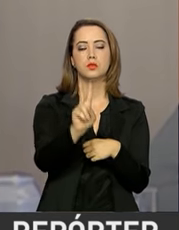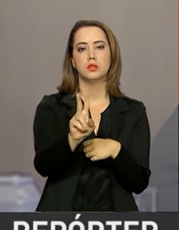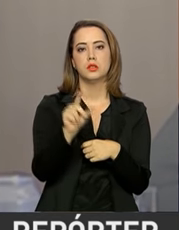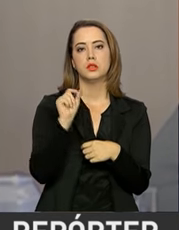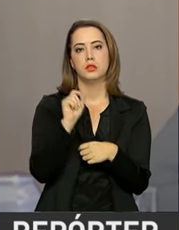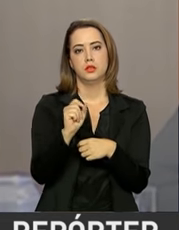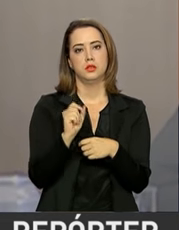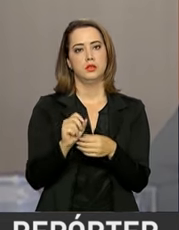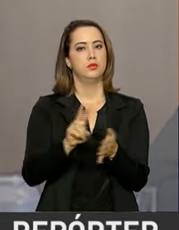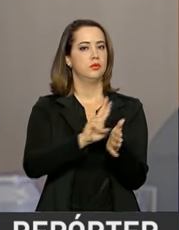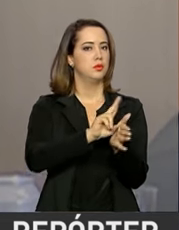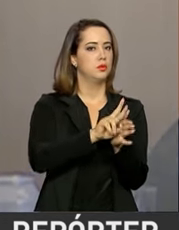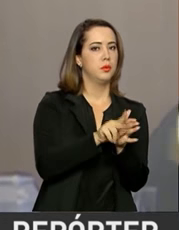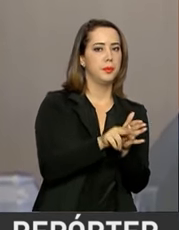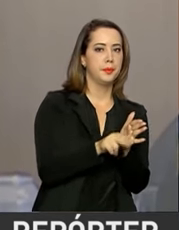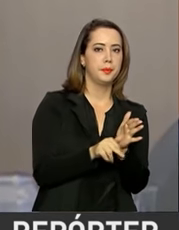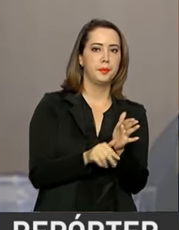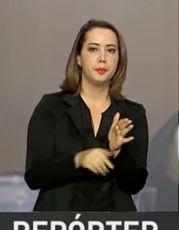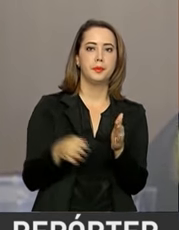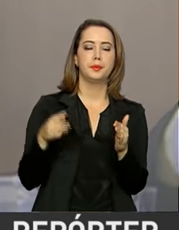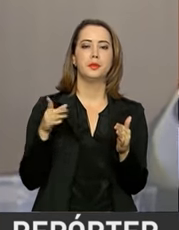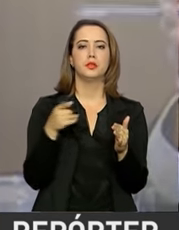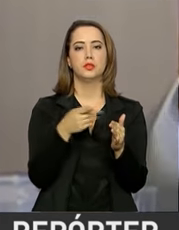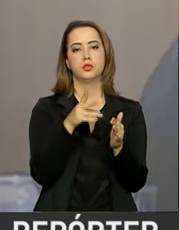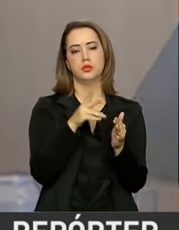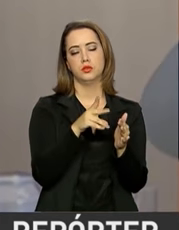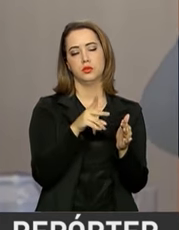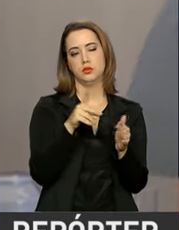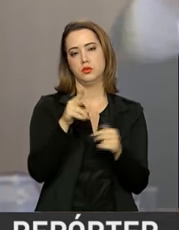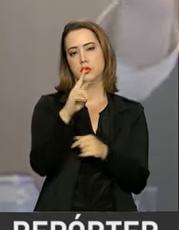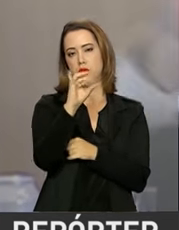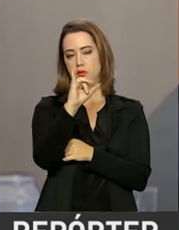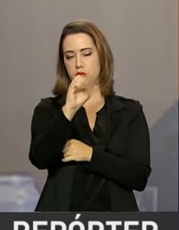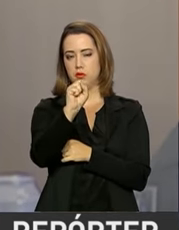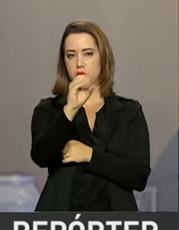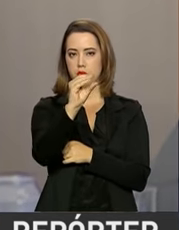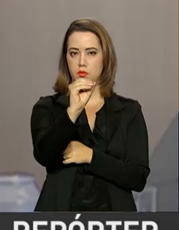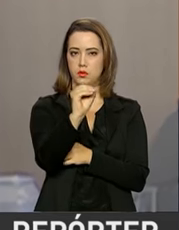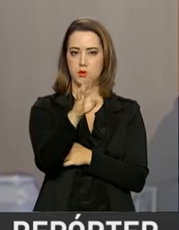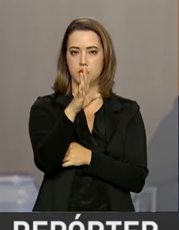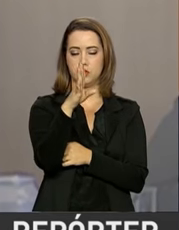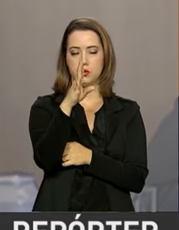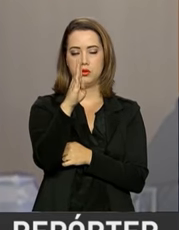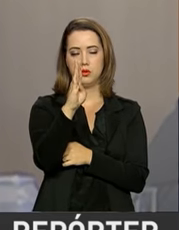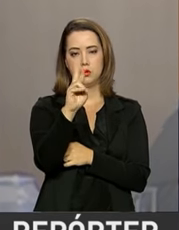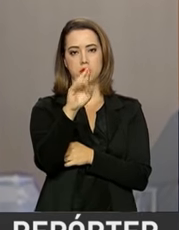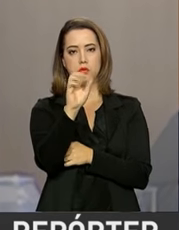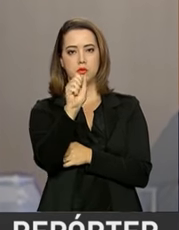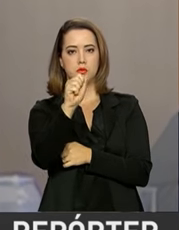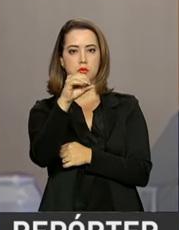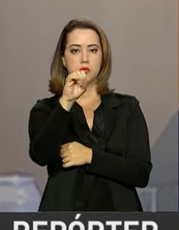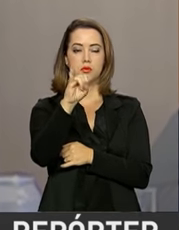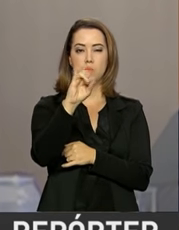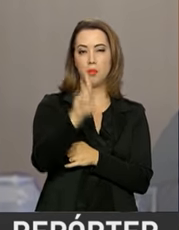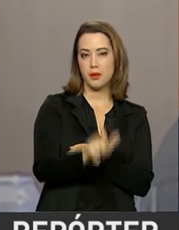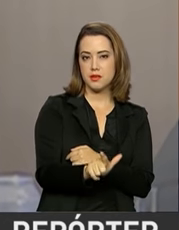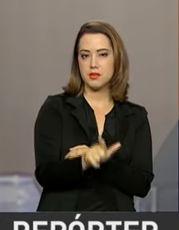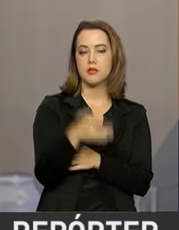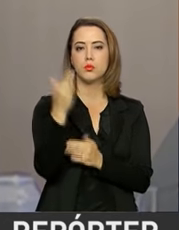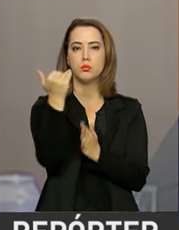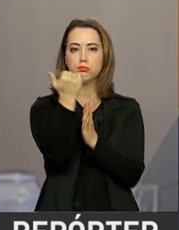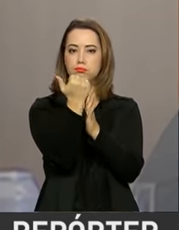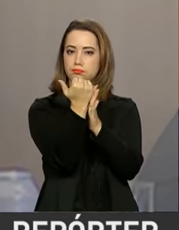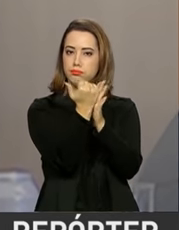risco Brasil, estou falando na alta frequência, mas se você pegar nos últimos 2 meses, está caindo. Então, eu